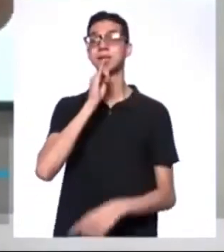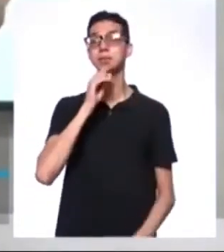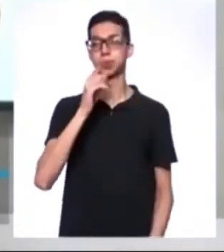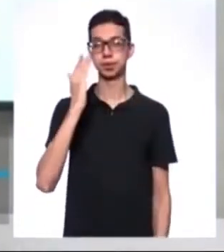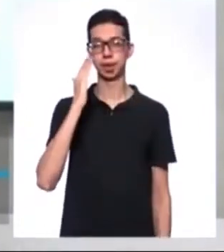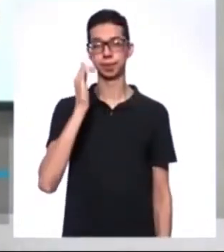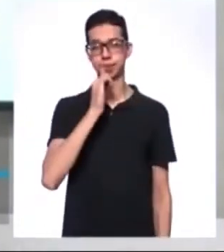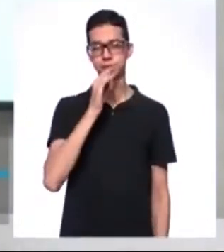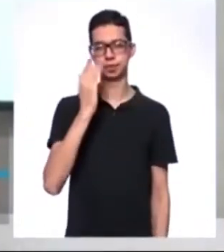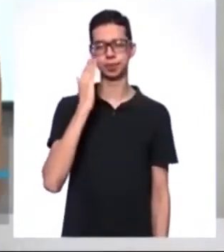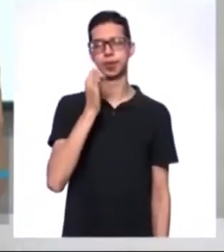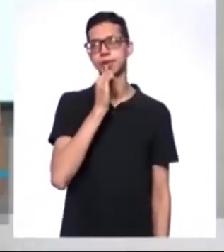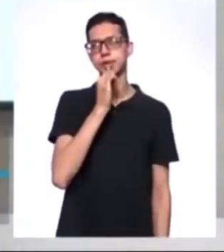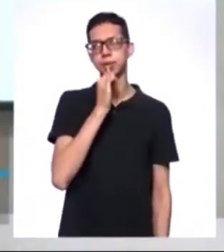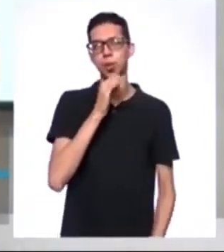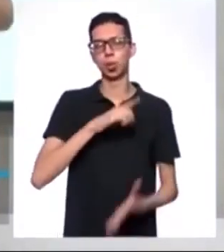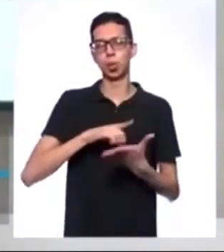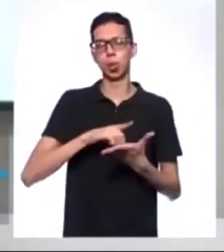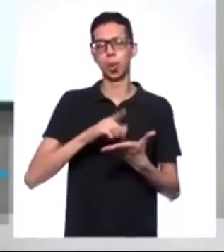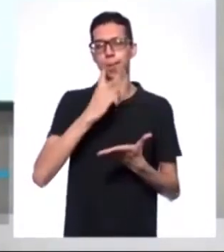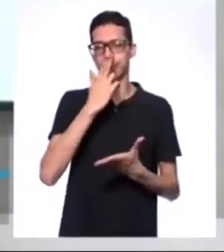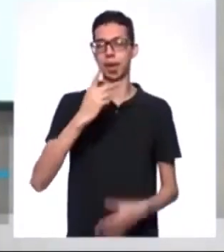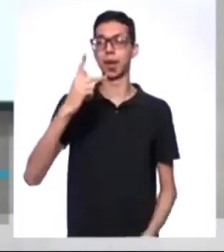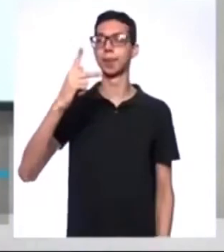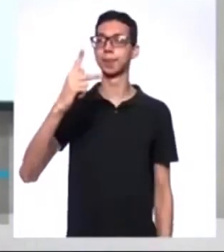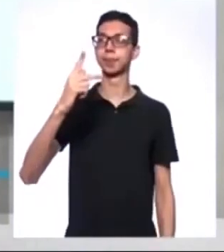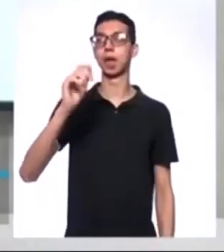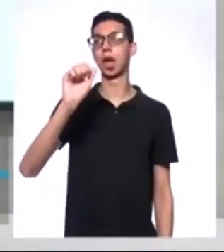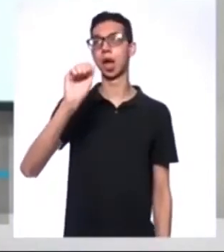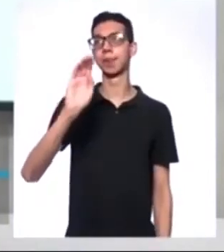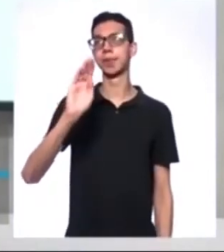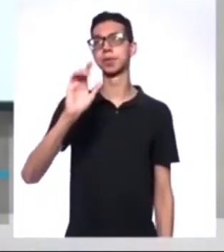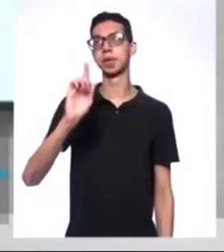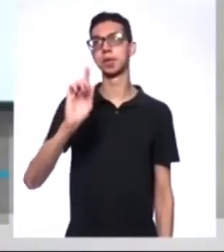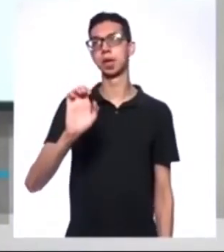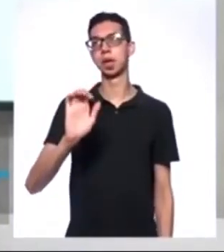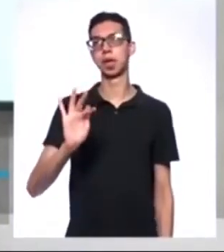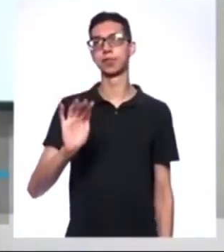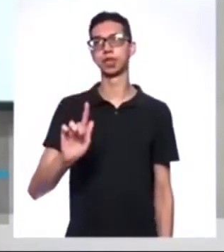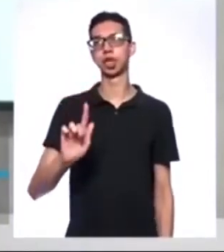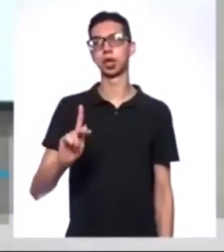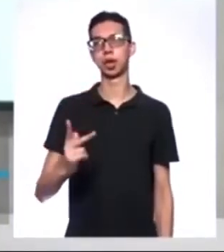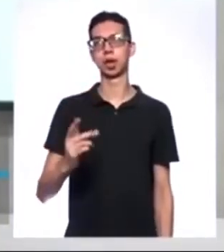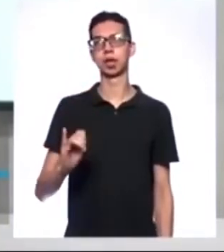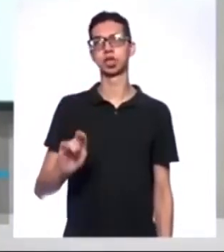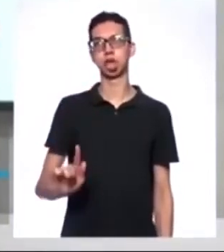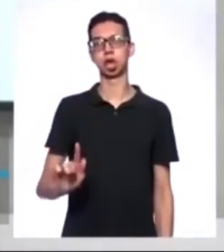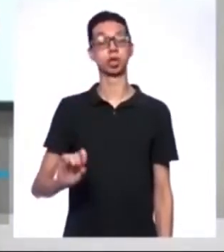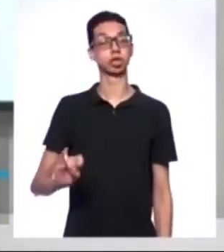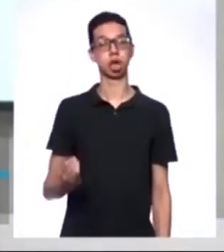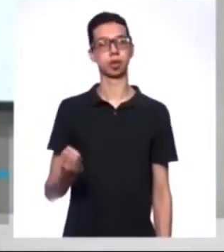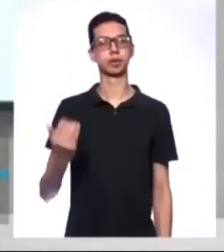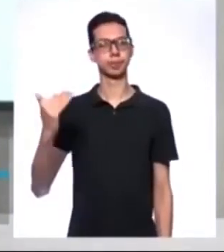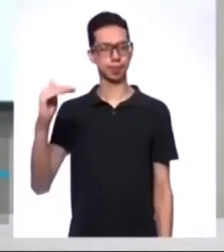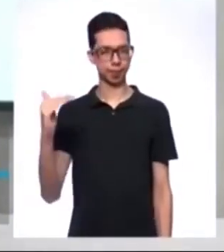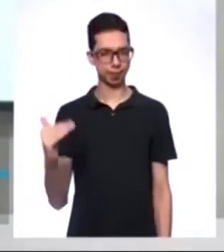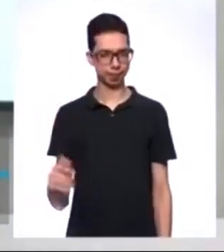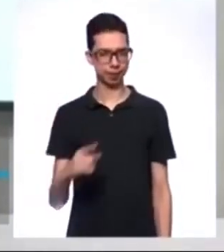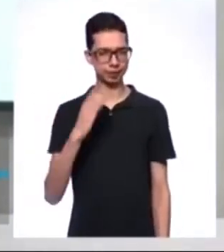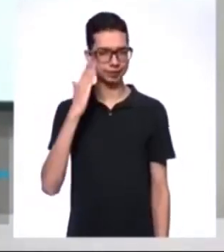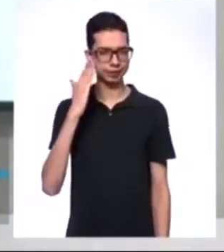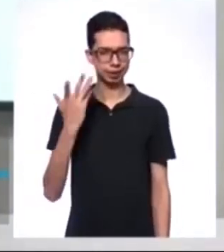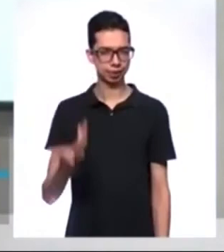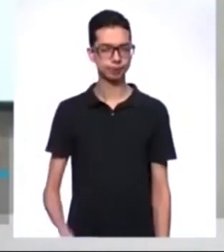tipo como se fosse um dicionário como se você pegasse o dicionário e fosse procurar as letras na ordem